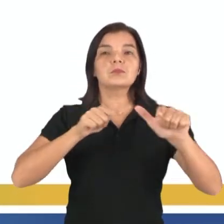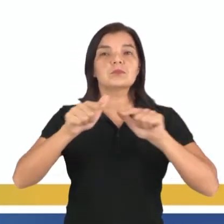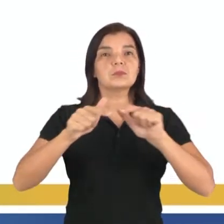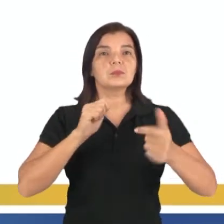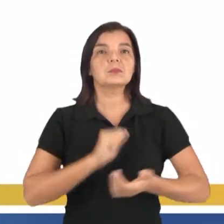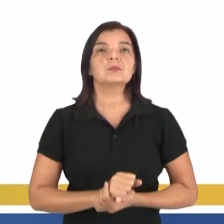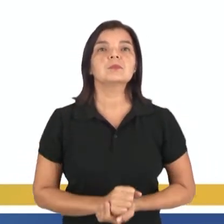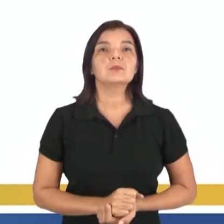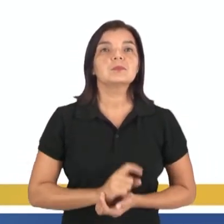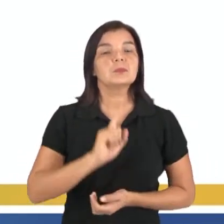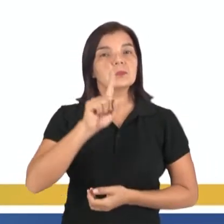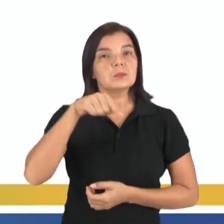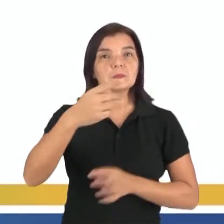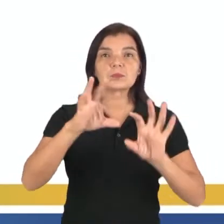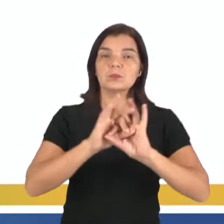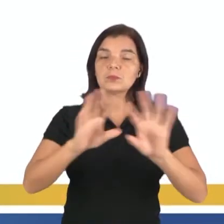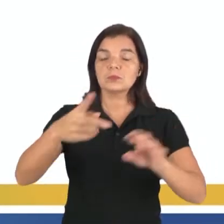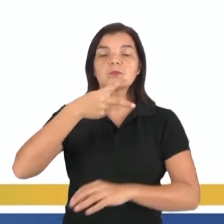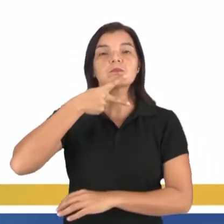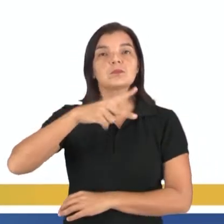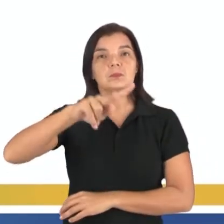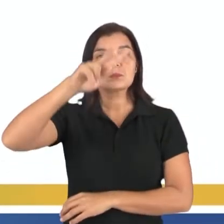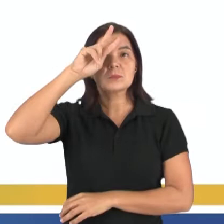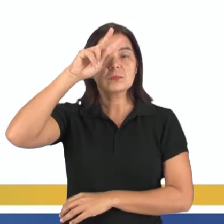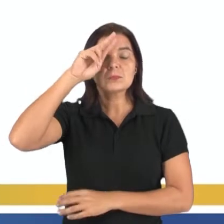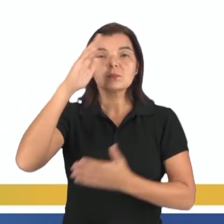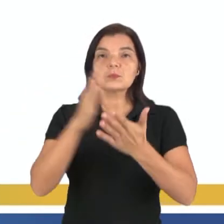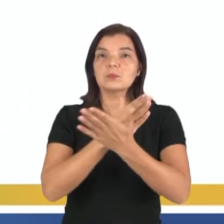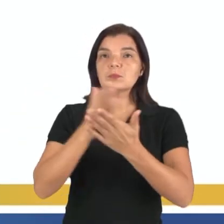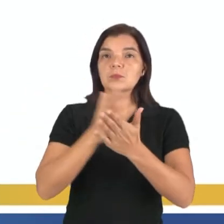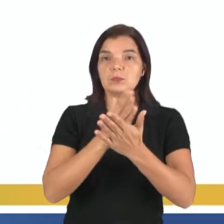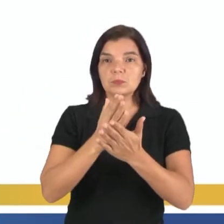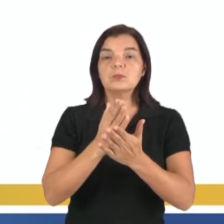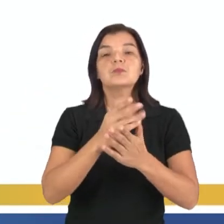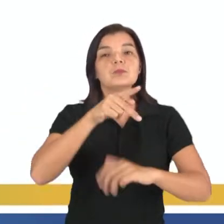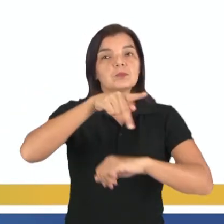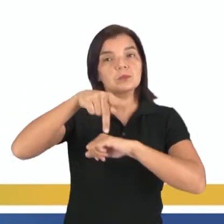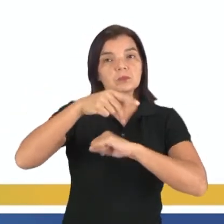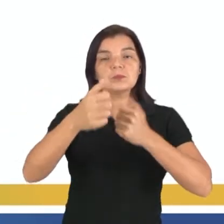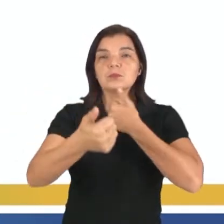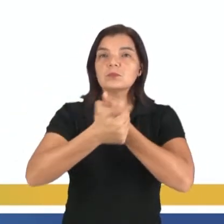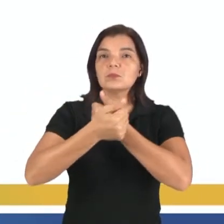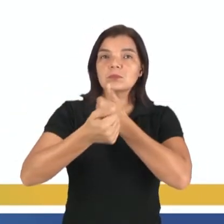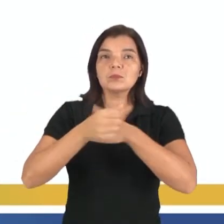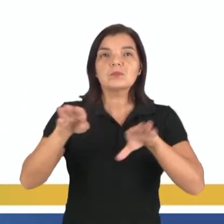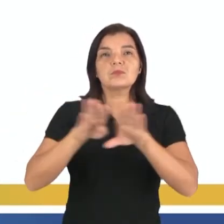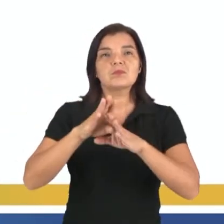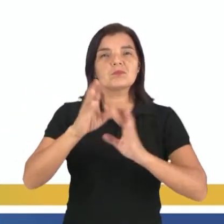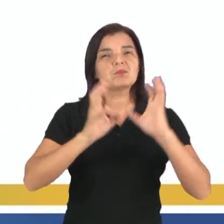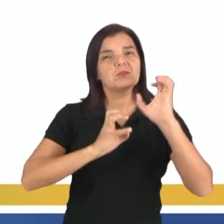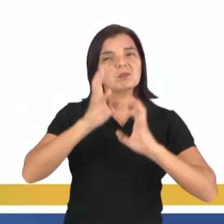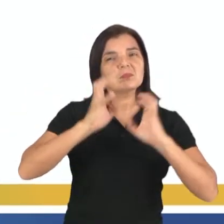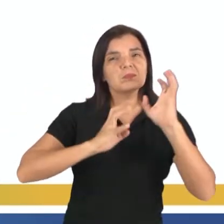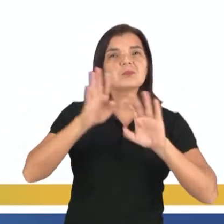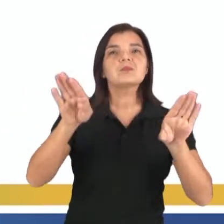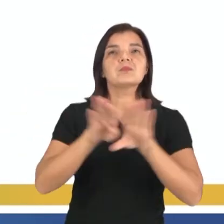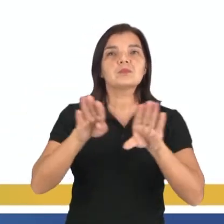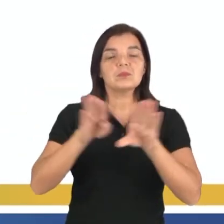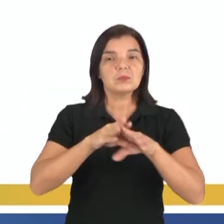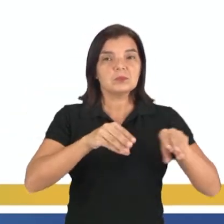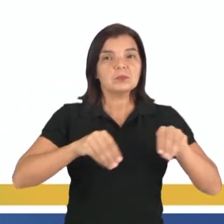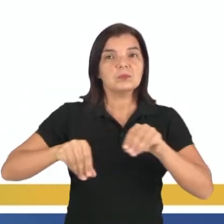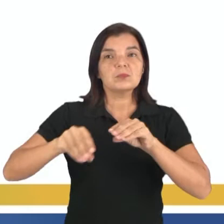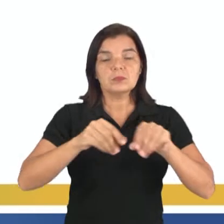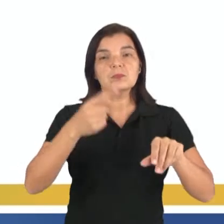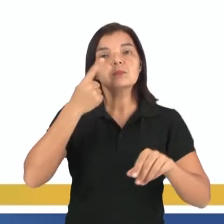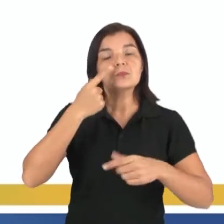escravo. Após a independência do Peru, alguns dos seus vizinhos começaram as disputas territoriais, como a gente acabou de